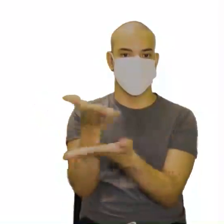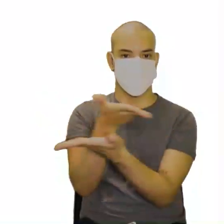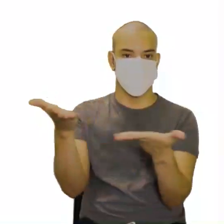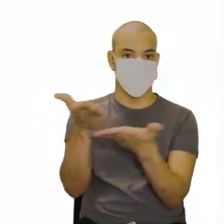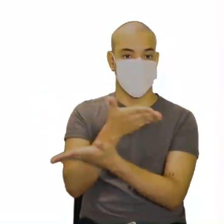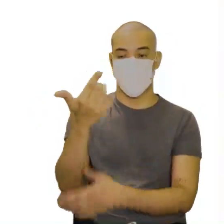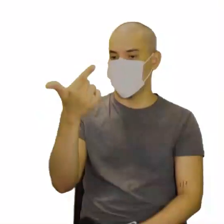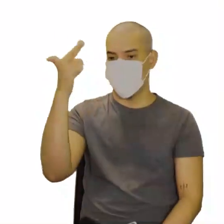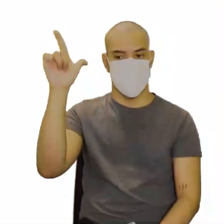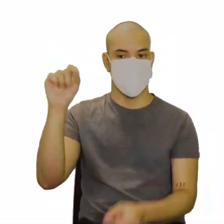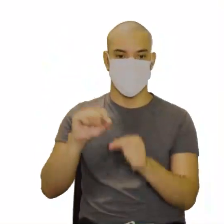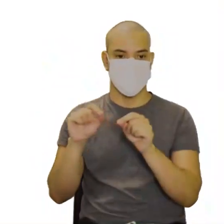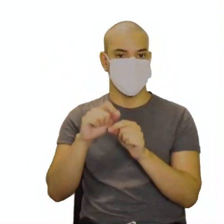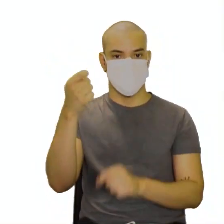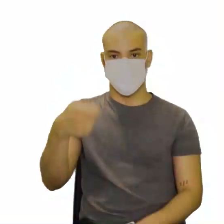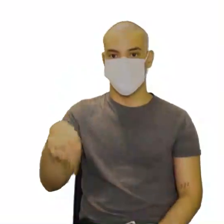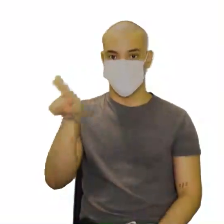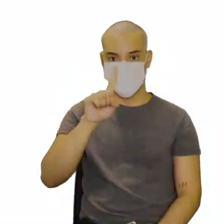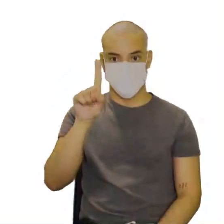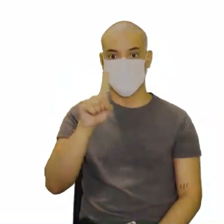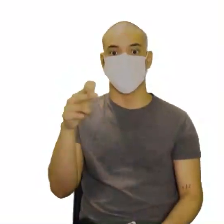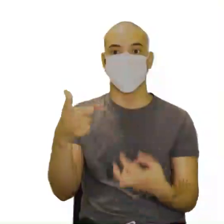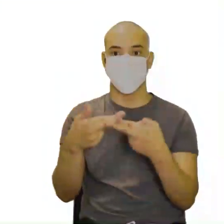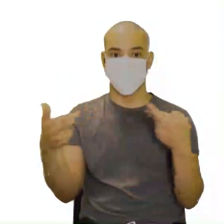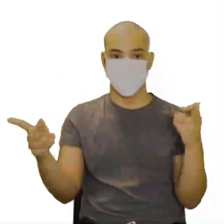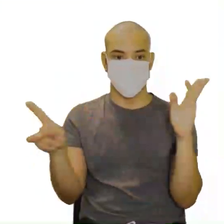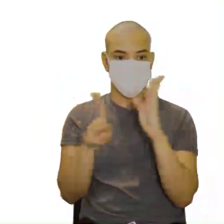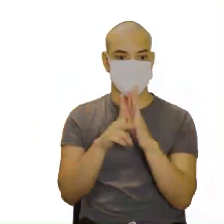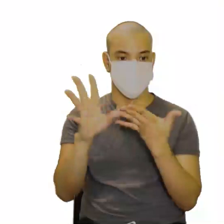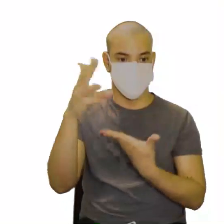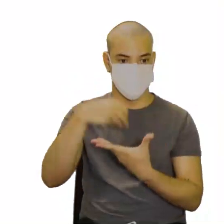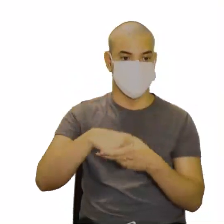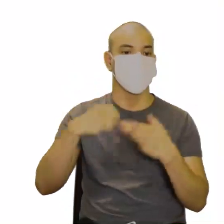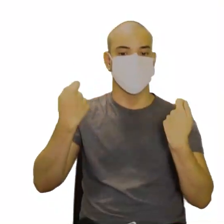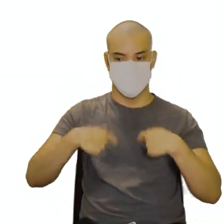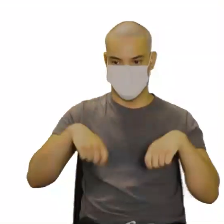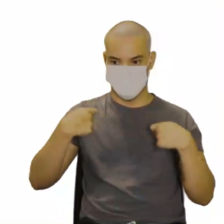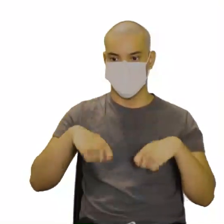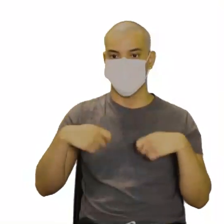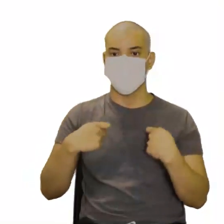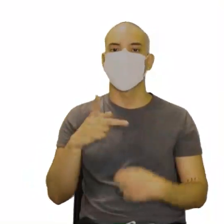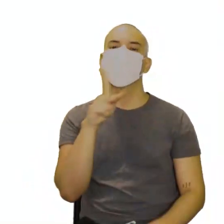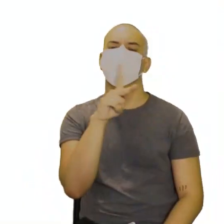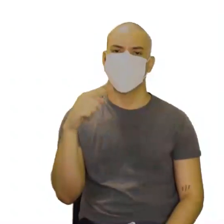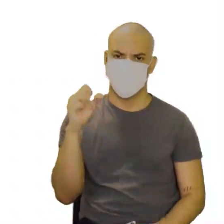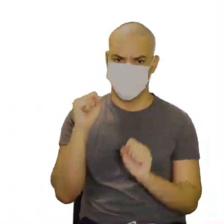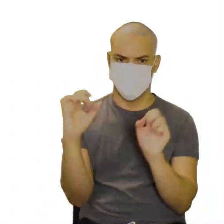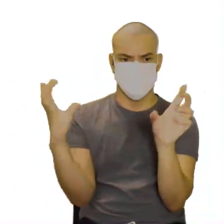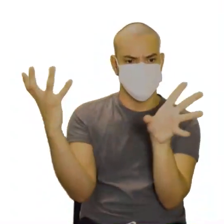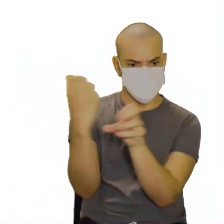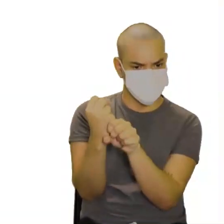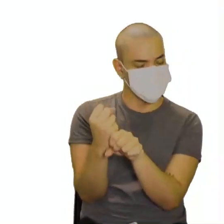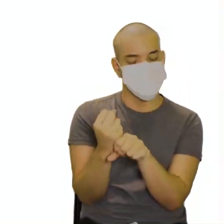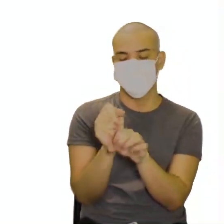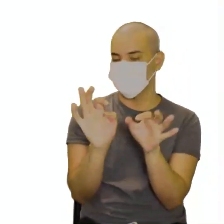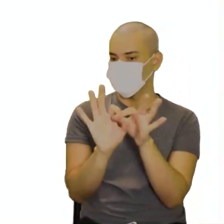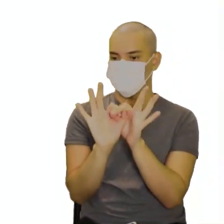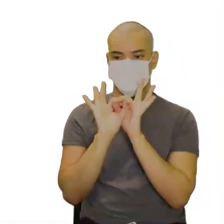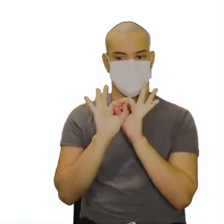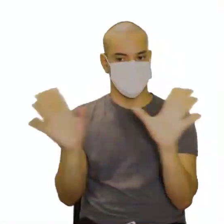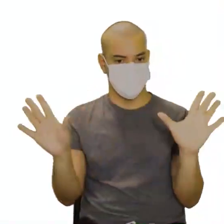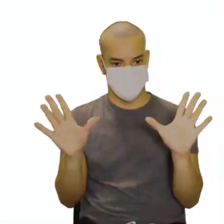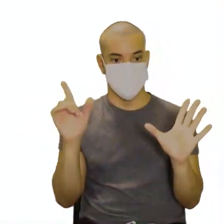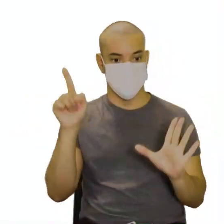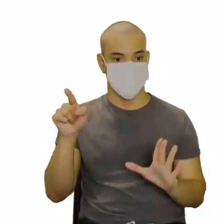para eu poder fazer isso daqui. Já a resistência equivalente, sim. Professora, eu posso somar resistências? Pode. Essa aqui